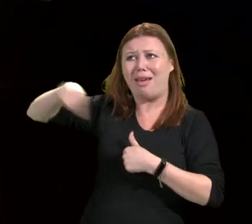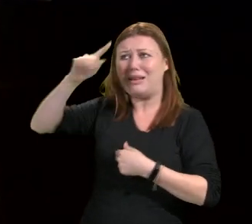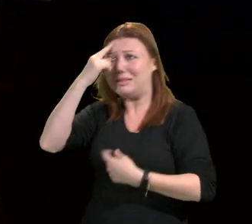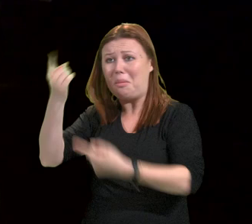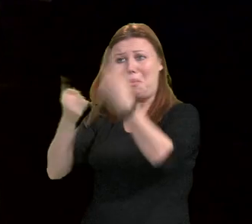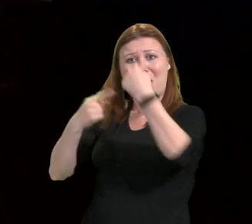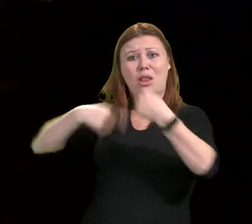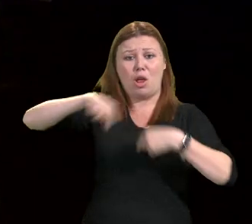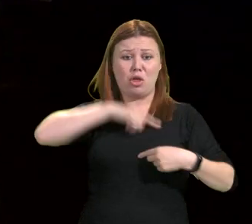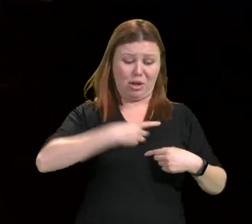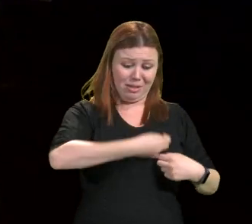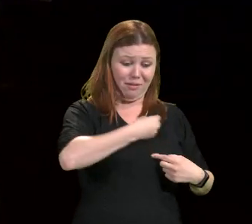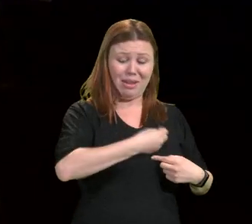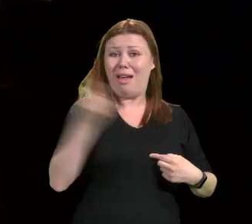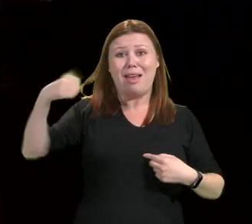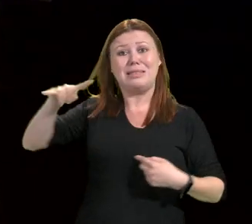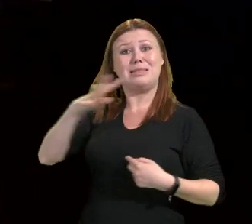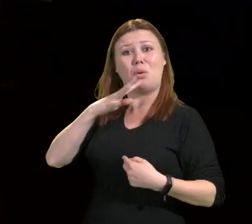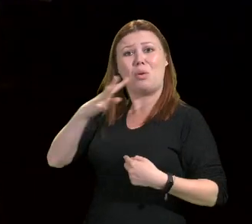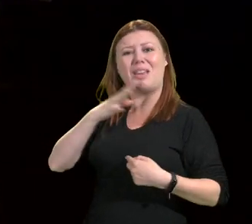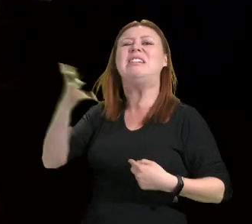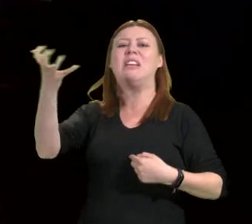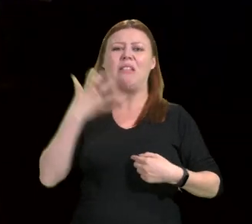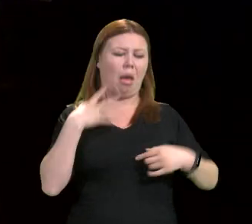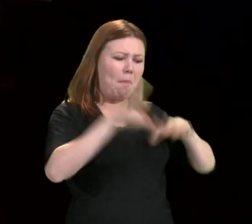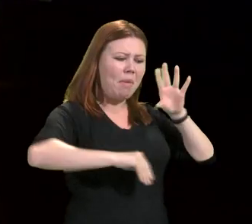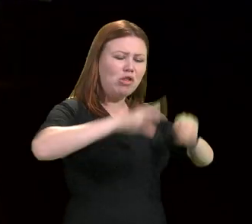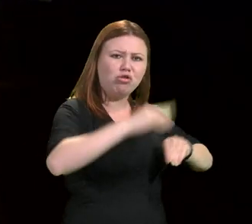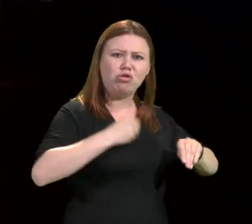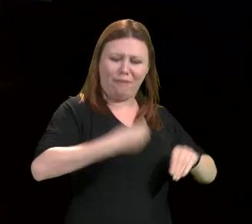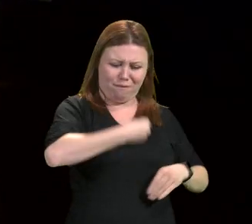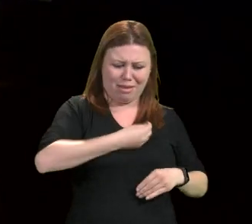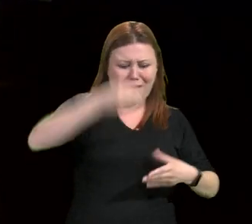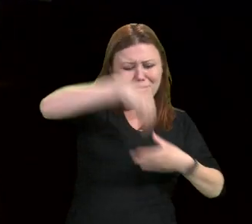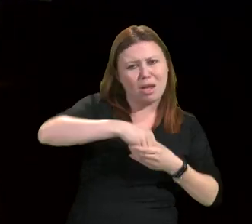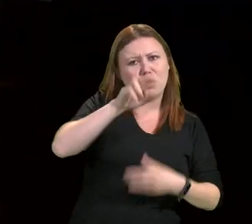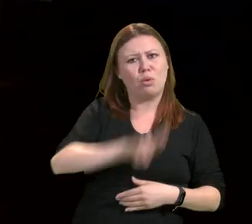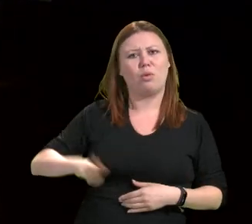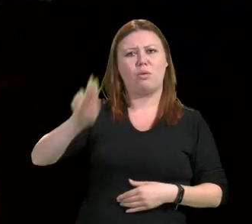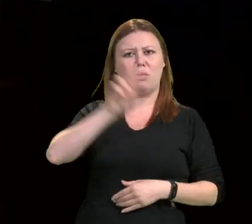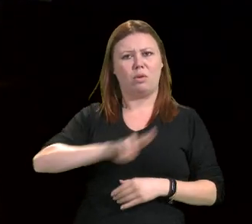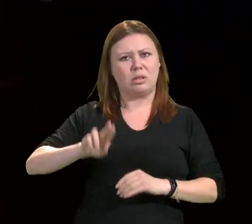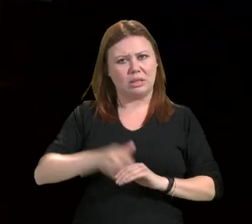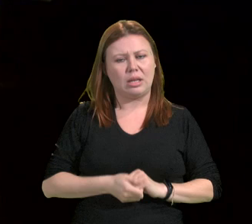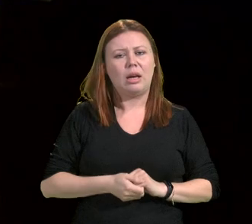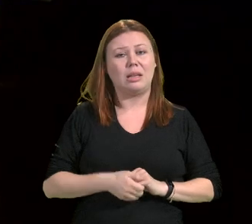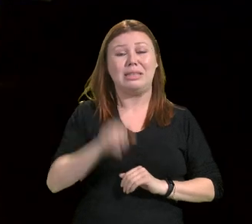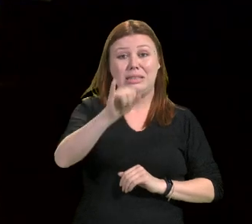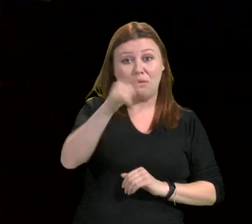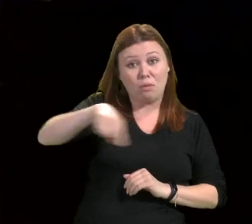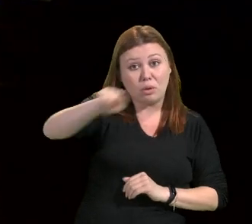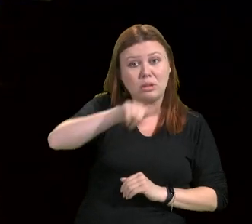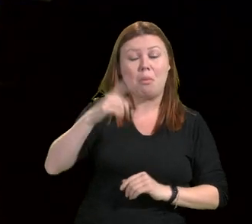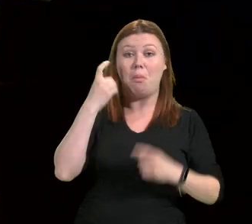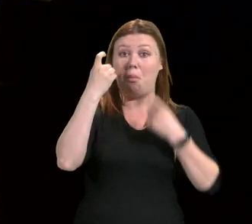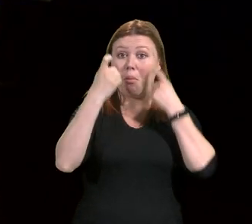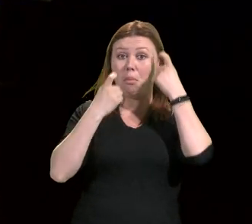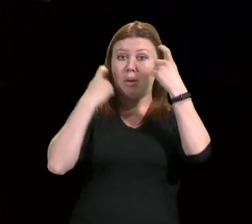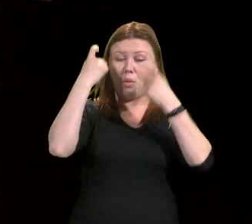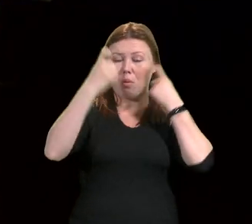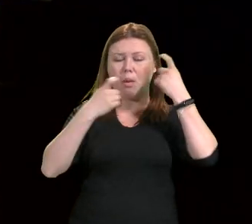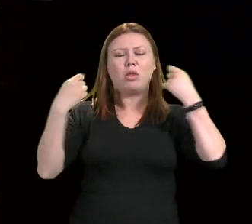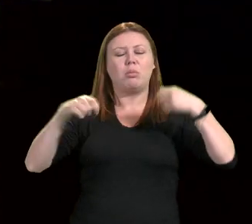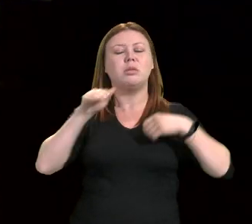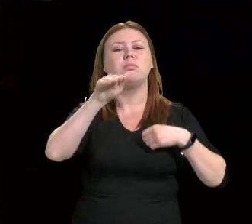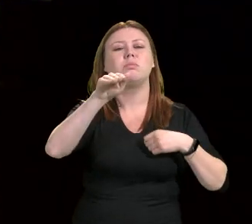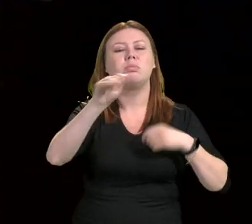vida, querem interferir no funcionamento interno da universidade. Se algum de vocês ficar preocupado com isso, eu quero lembrar vocês do